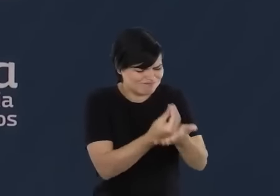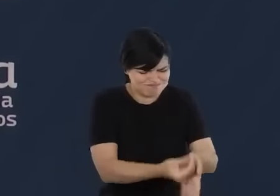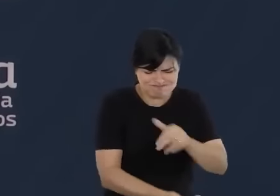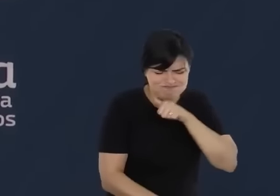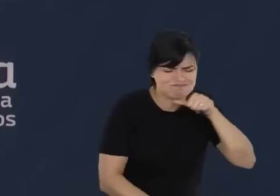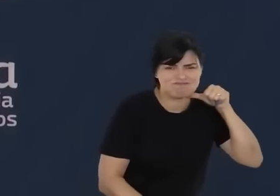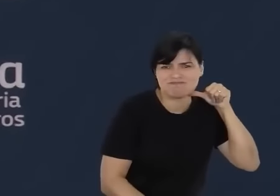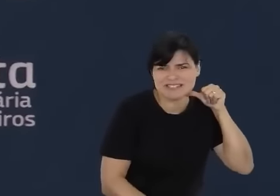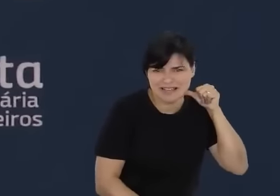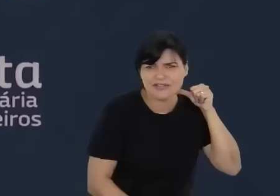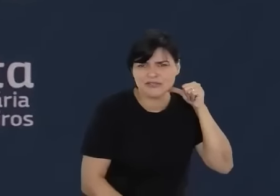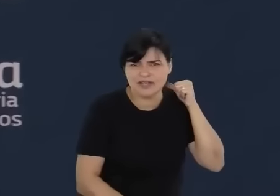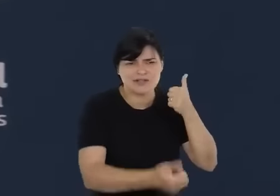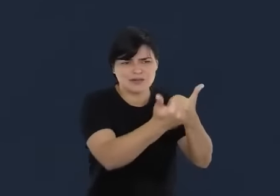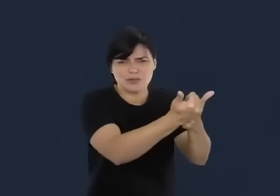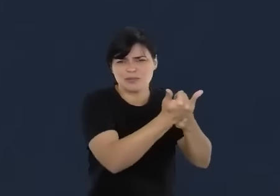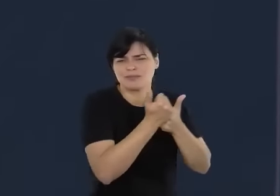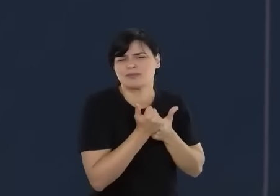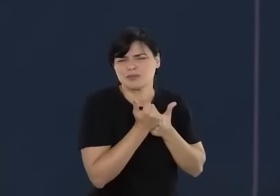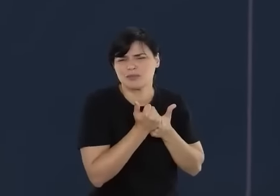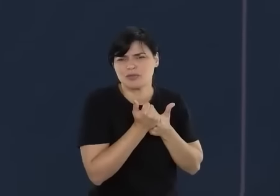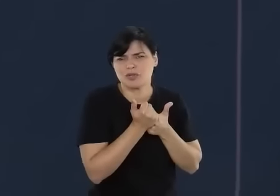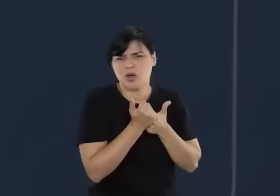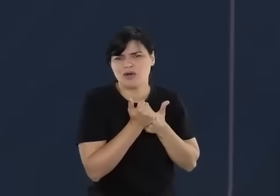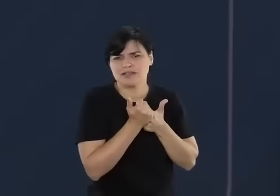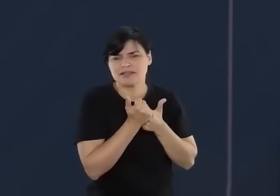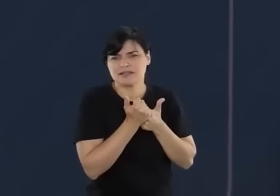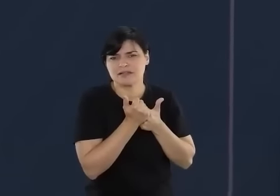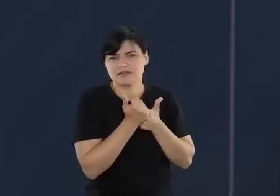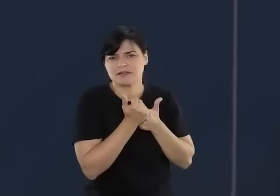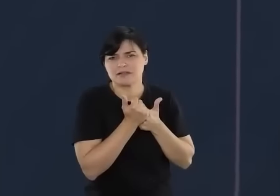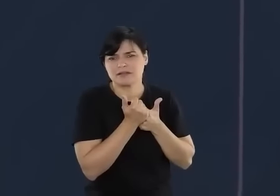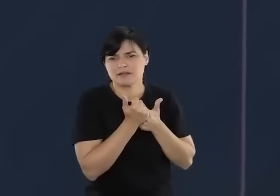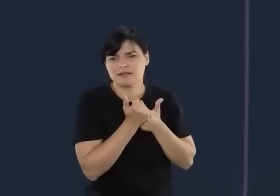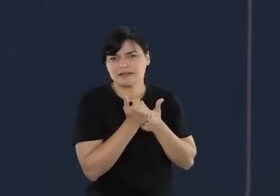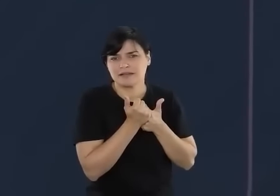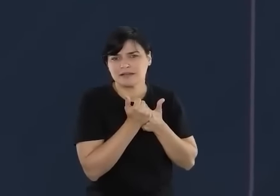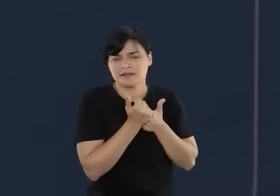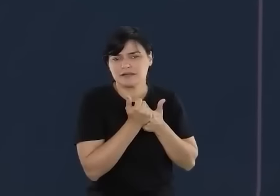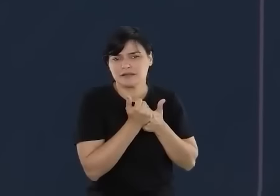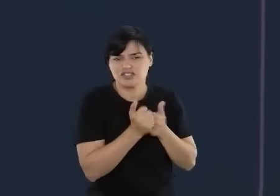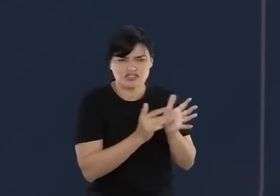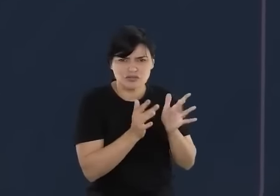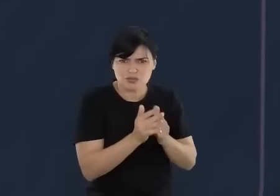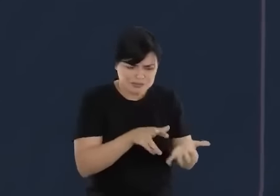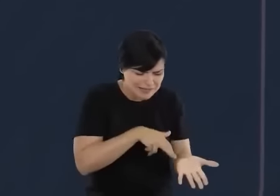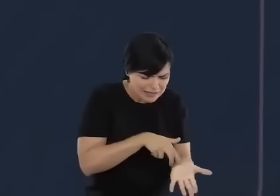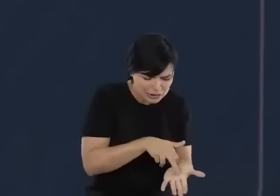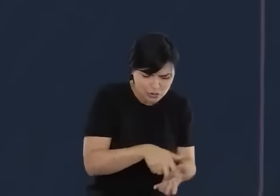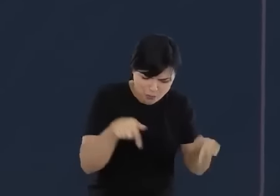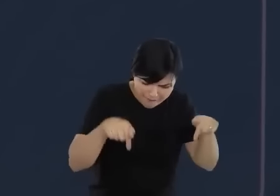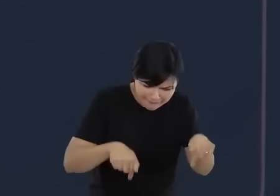nós de assumir o nosso lugar de vestir a nossa pele de pisar o nosso chão de